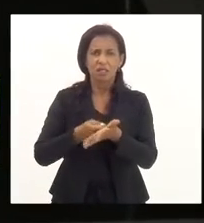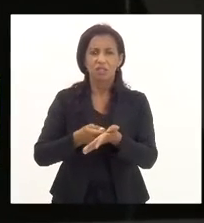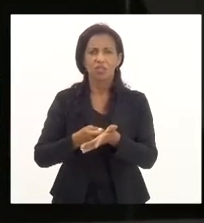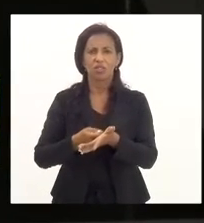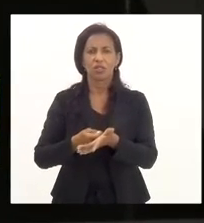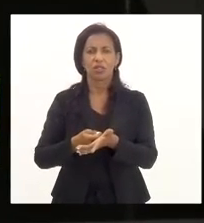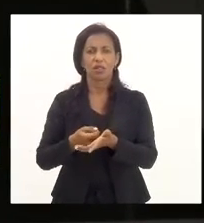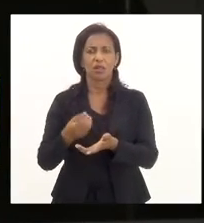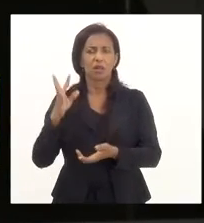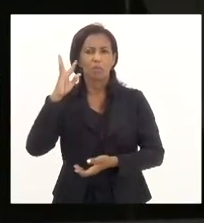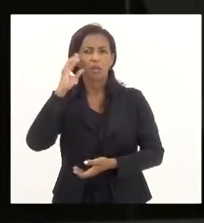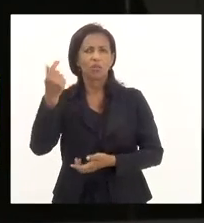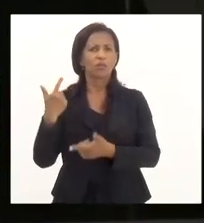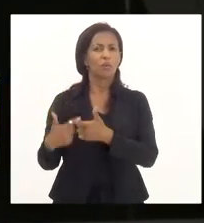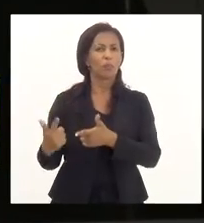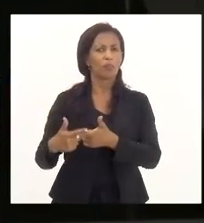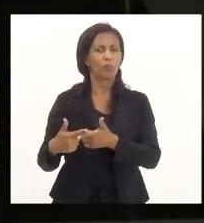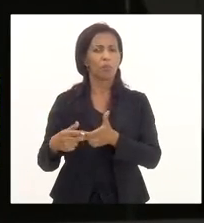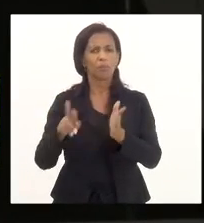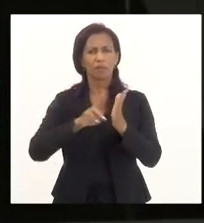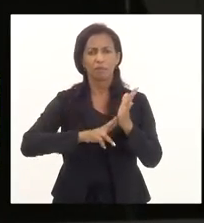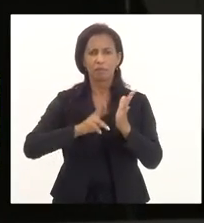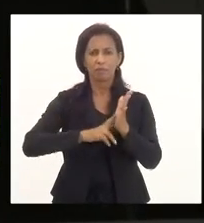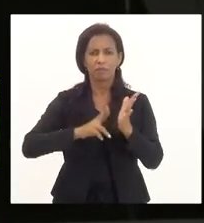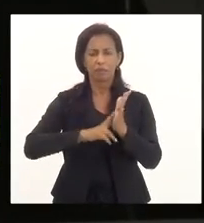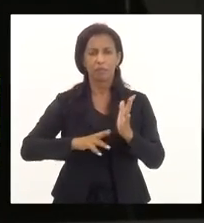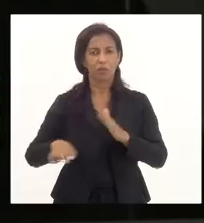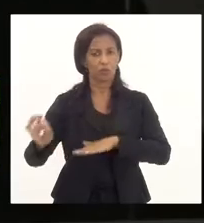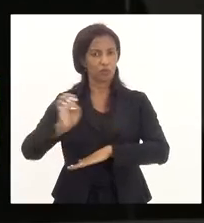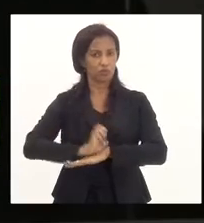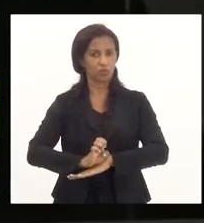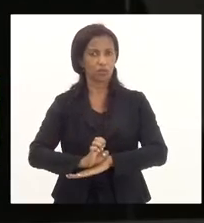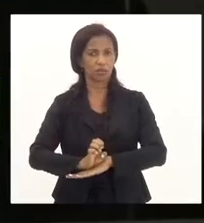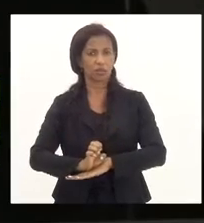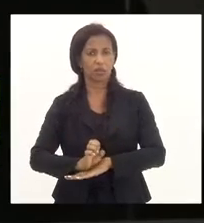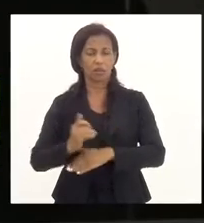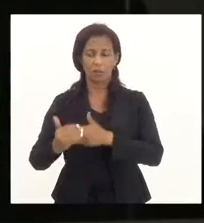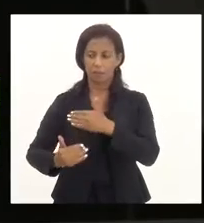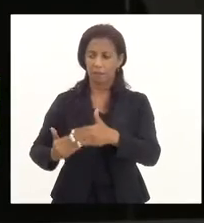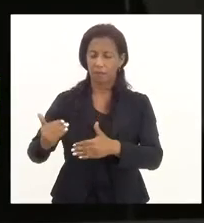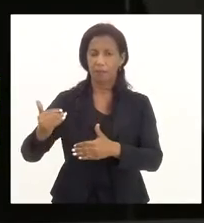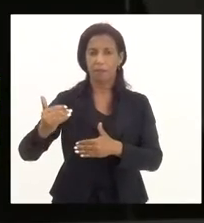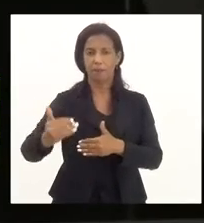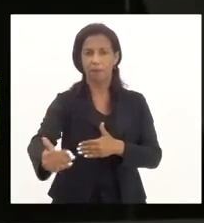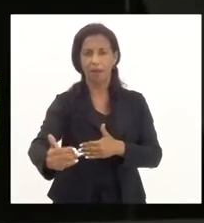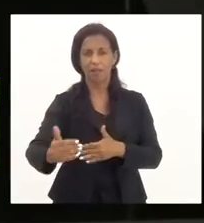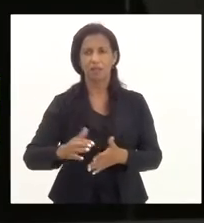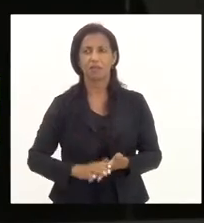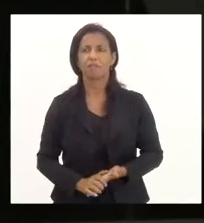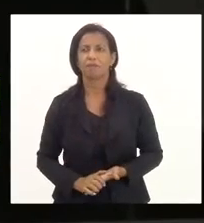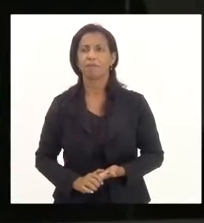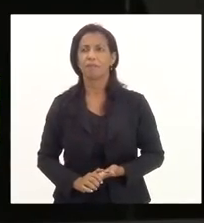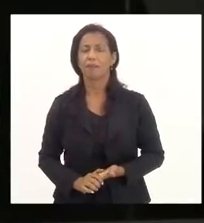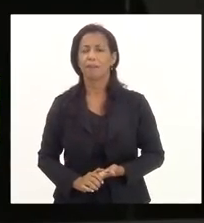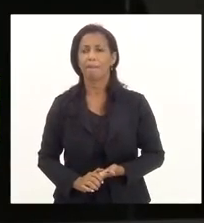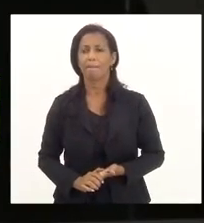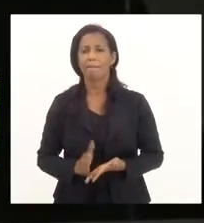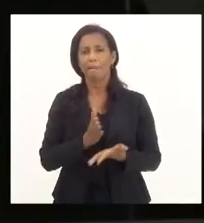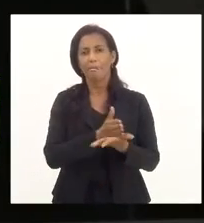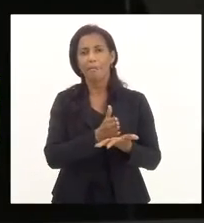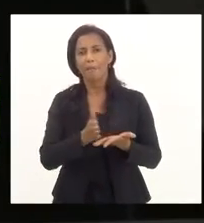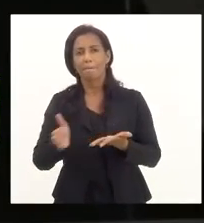que a solução dos problemas da receita no estado passem exclusivamente